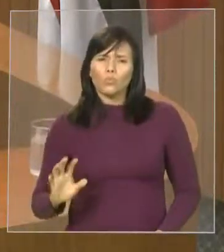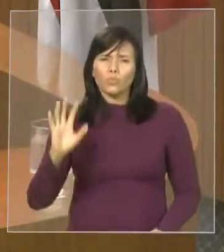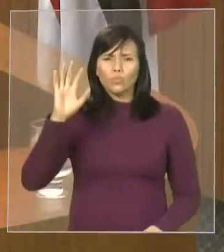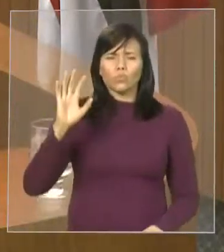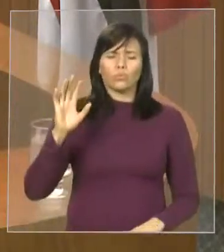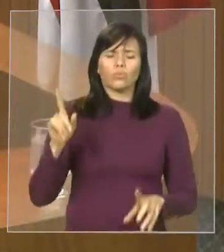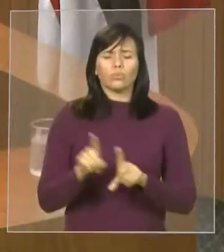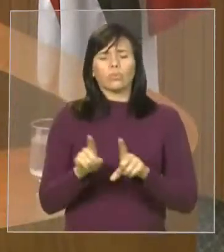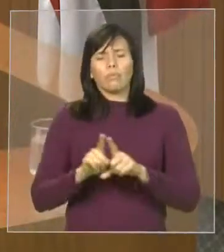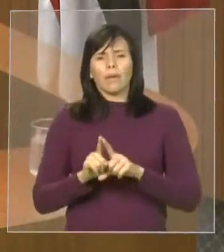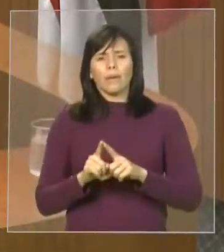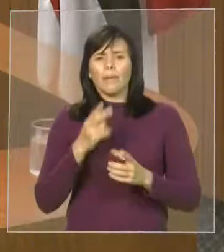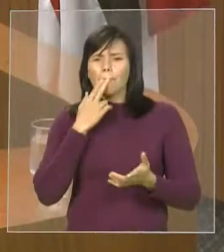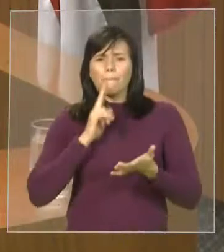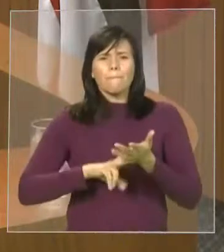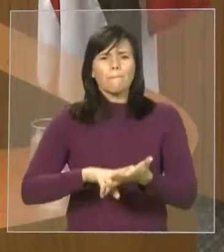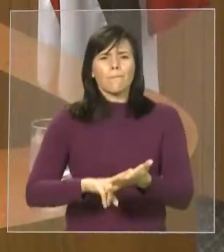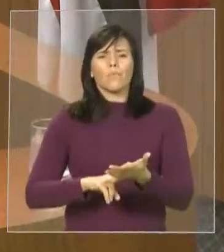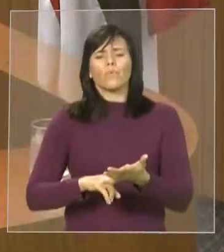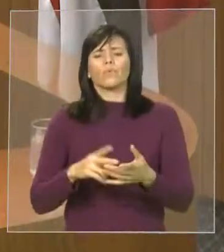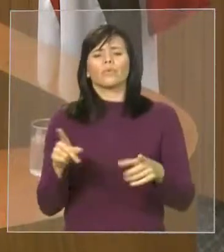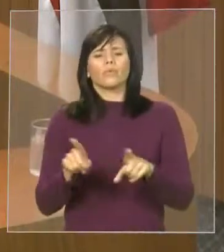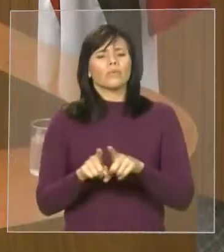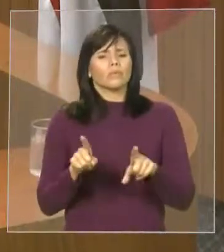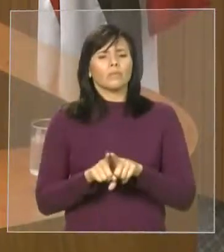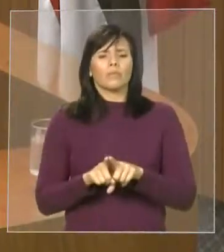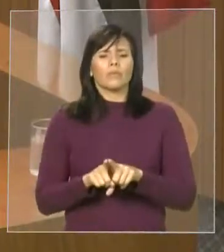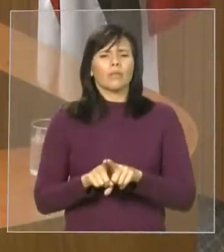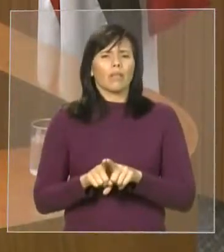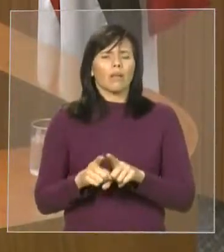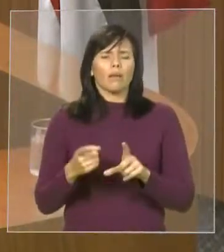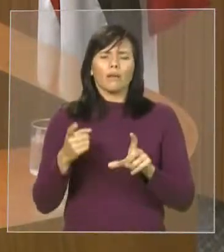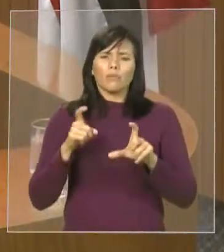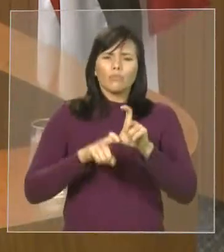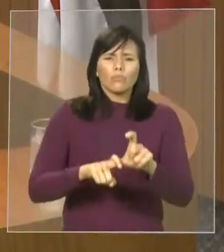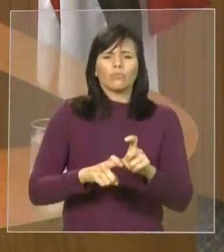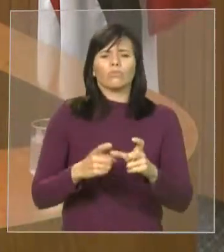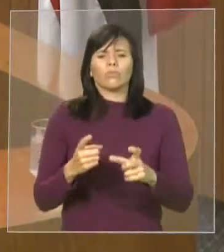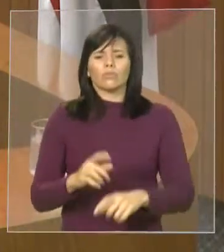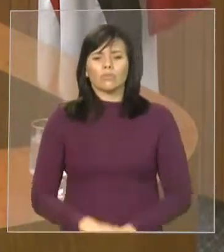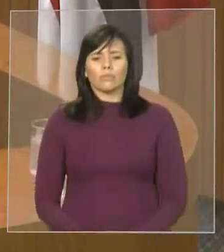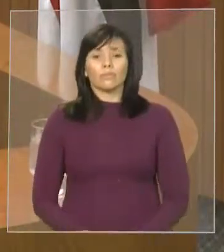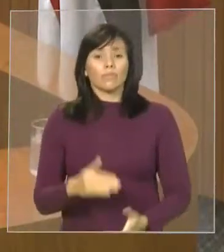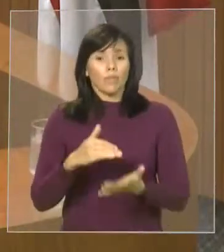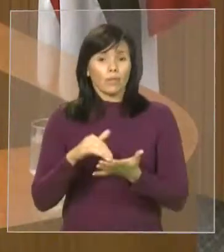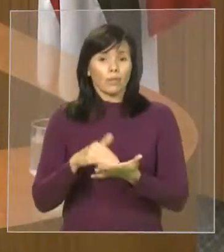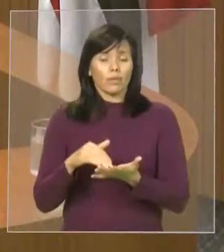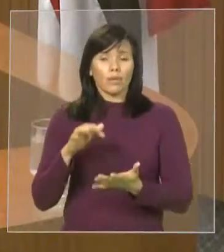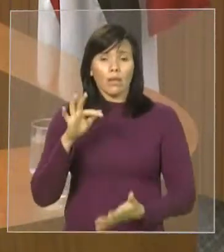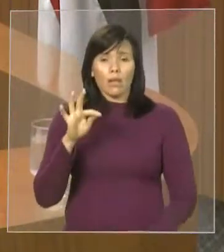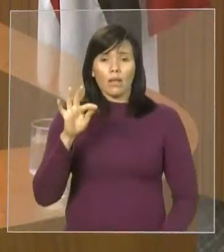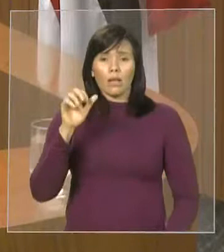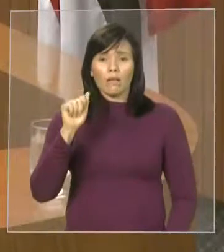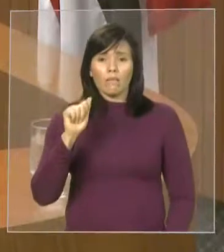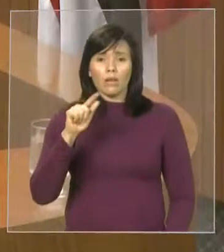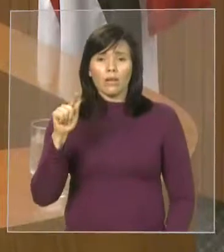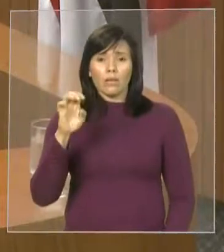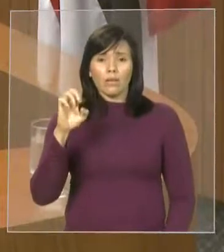são estabelecidas. E diga de passagem, a Secretaria de Fazenda ainda dá o prazo para pagar o valor da